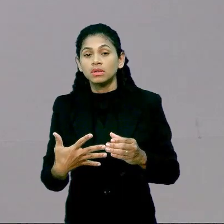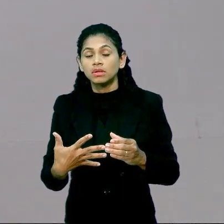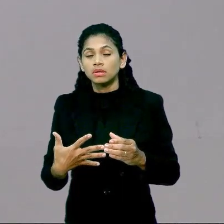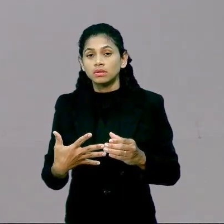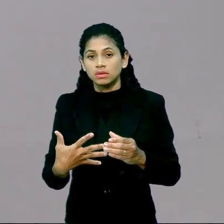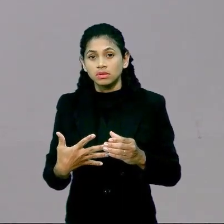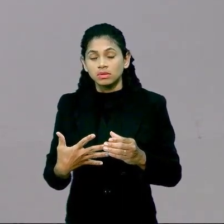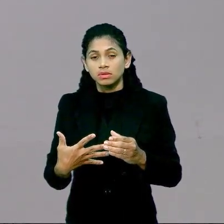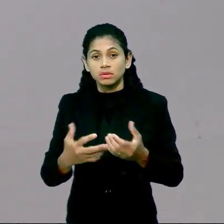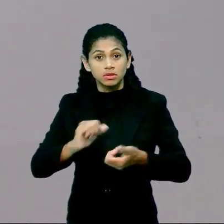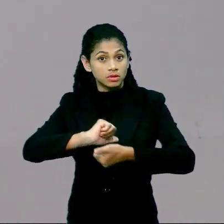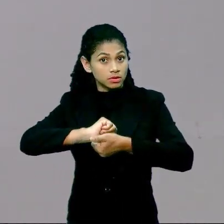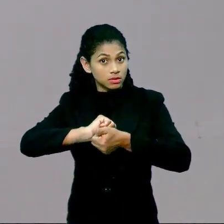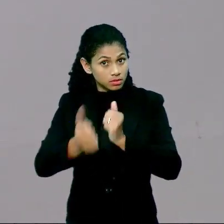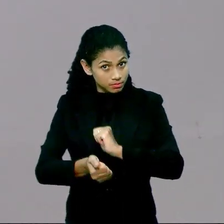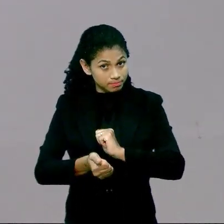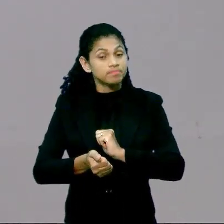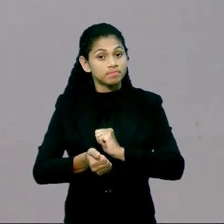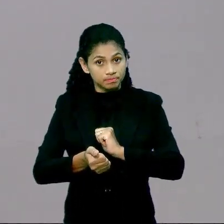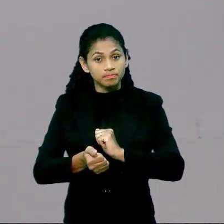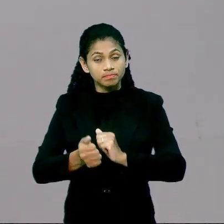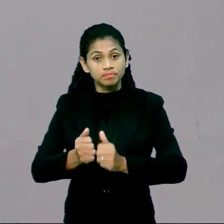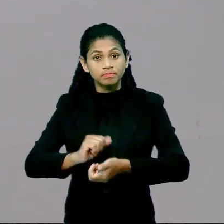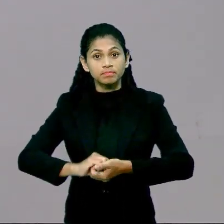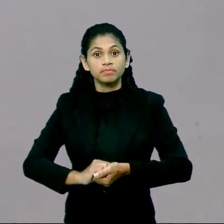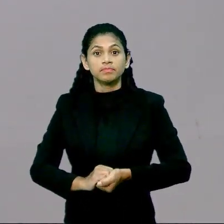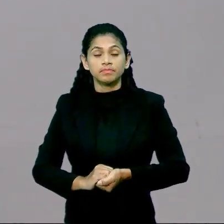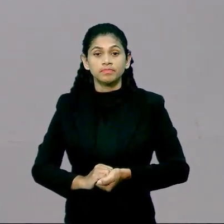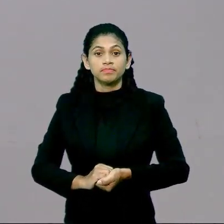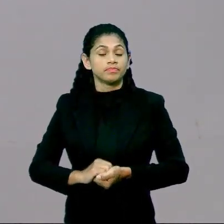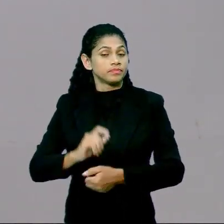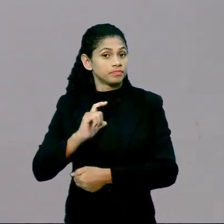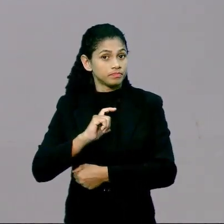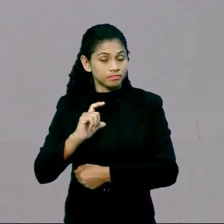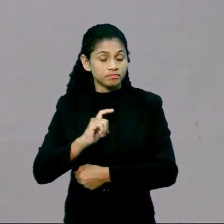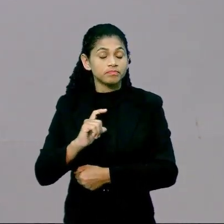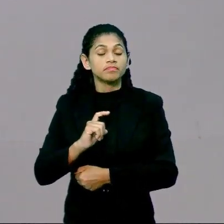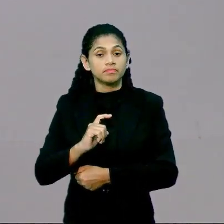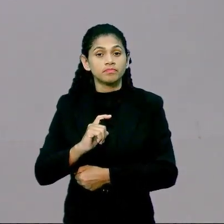mas a gente já tem um direcionamento que é para a competição.